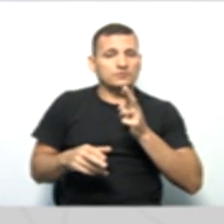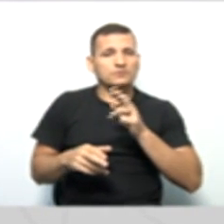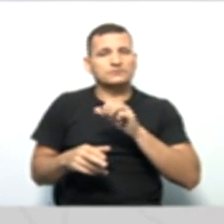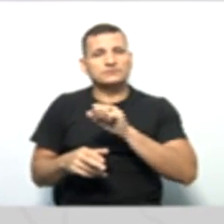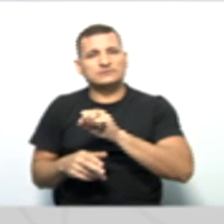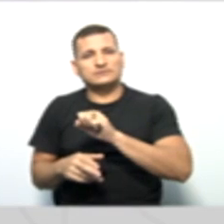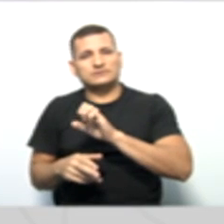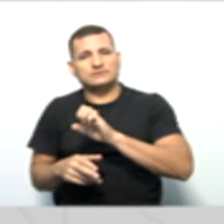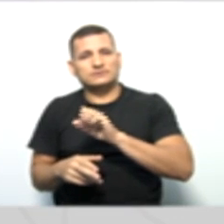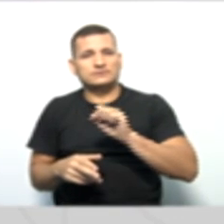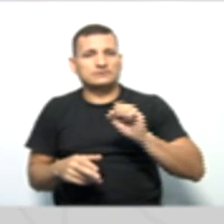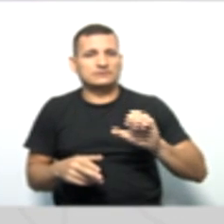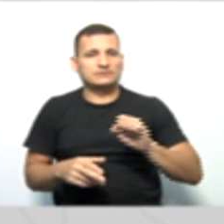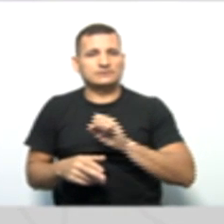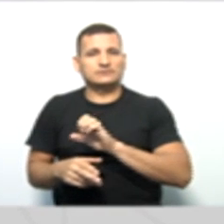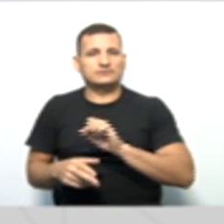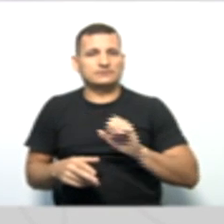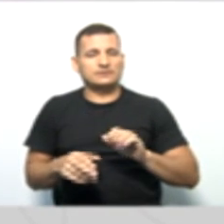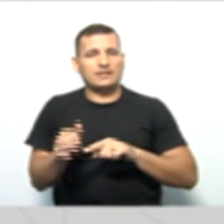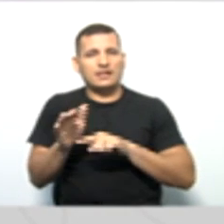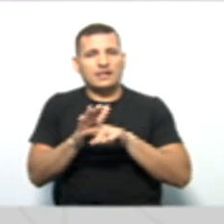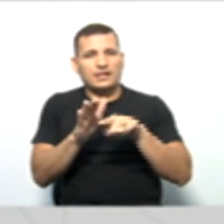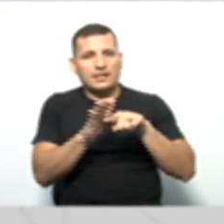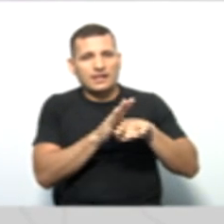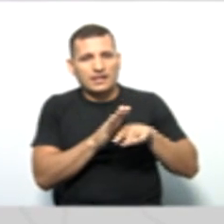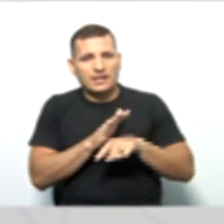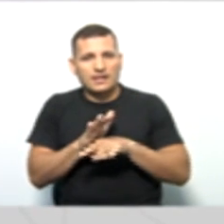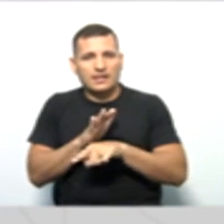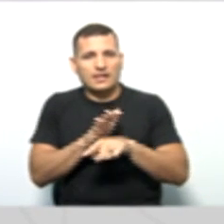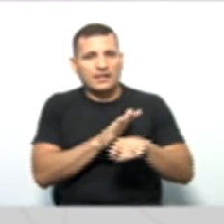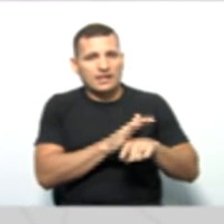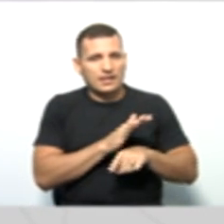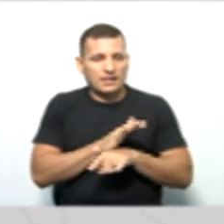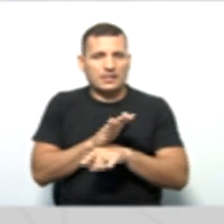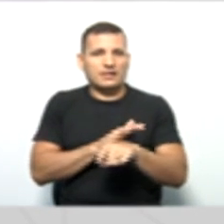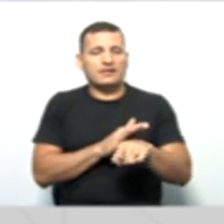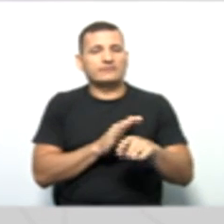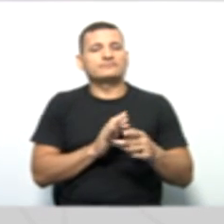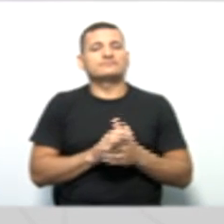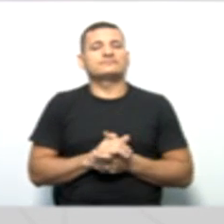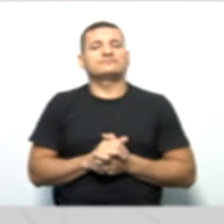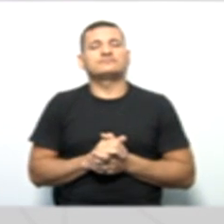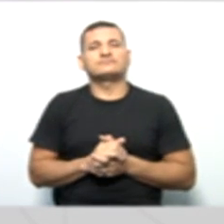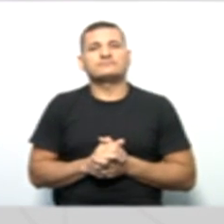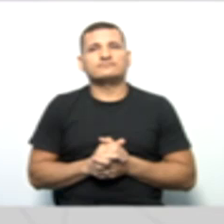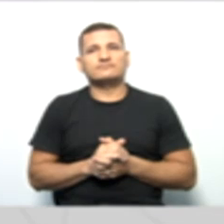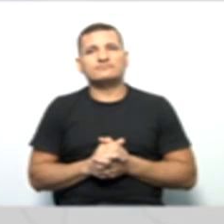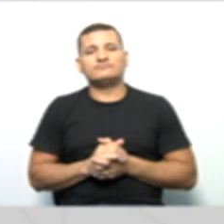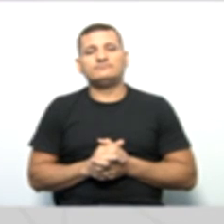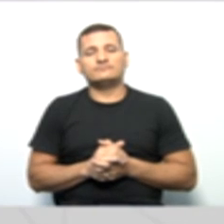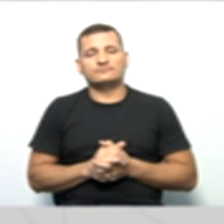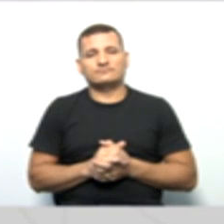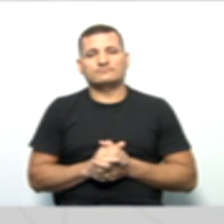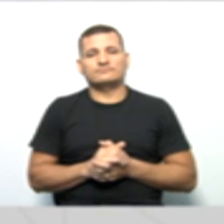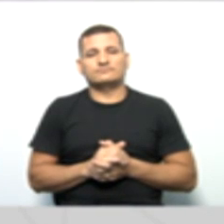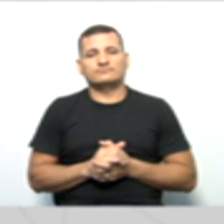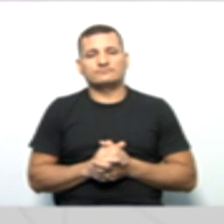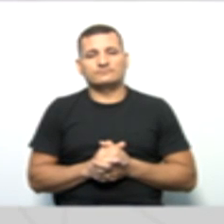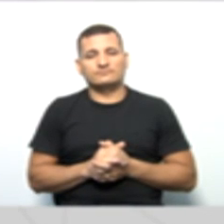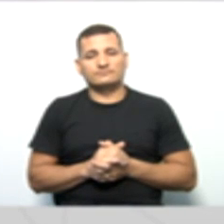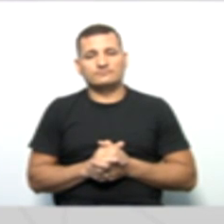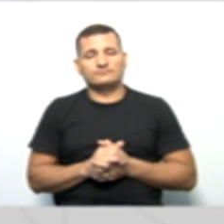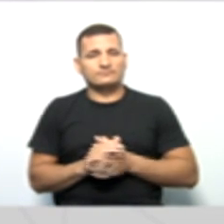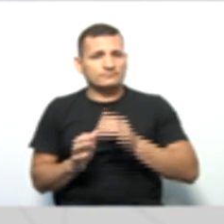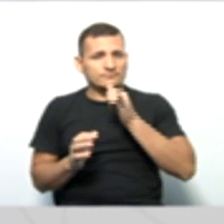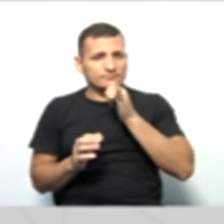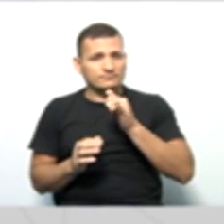várias variáveis que a gente tem aí, quase um if else, né? Então, se não, se isso, faça aquilo. Se tiver